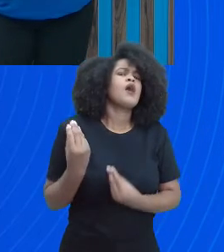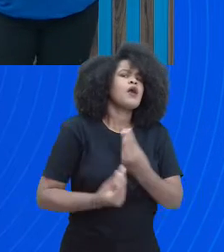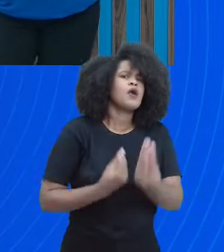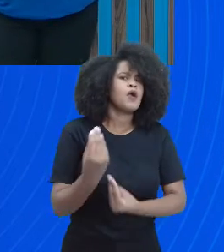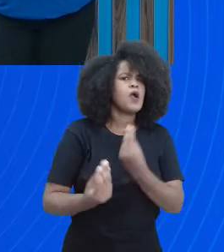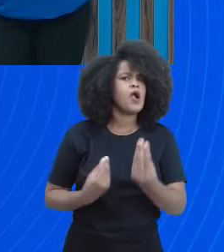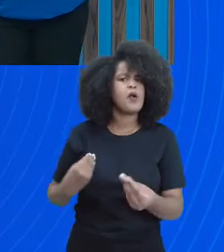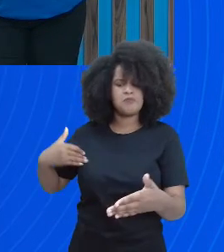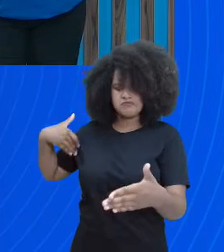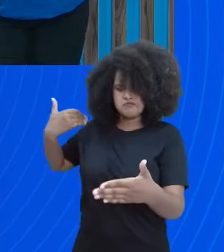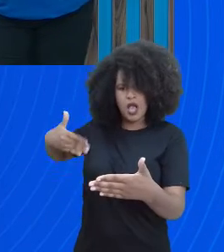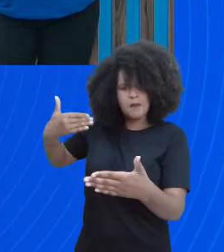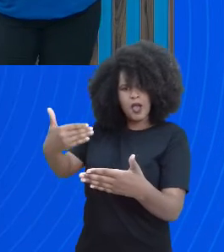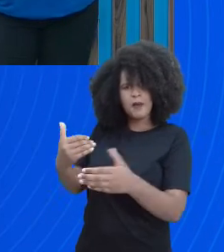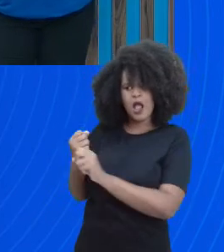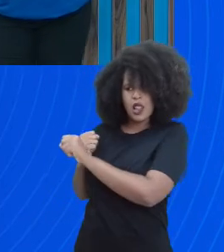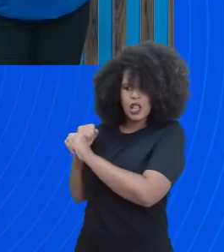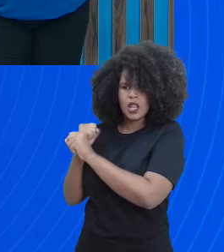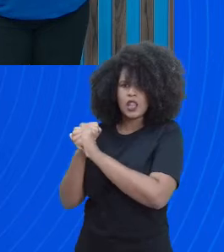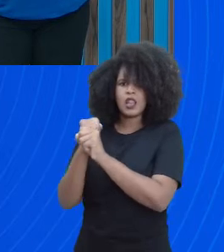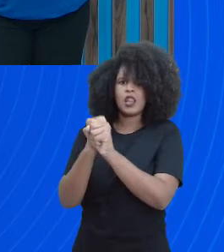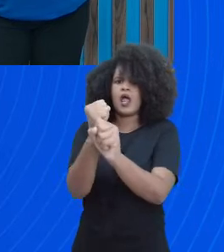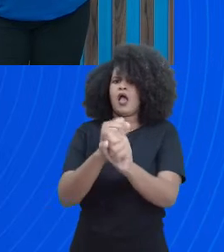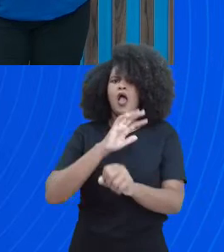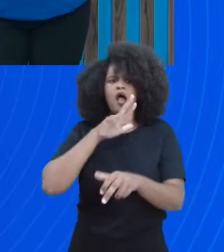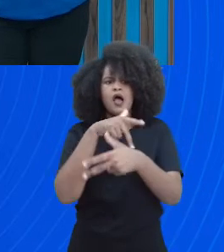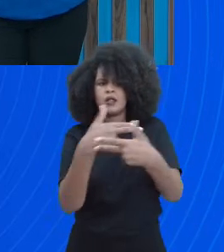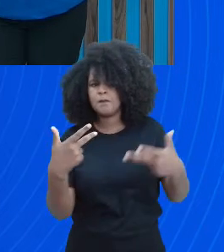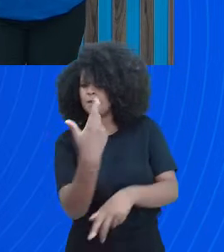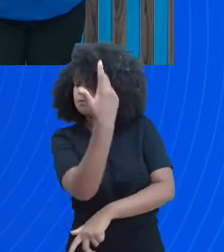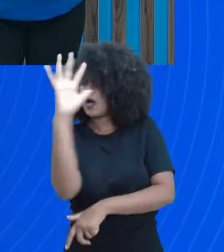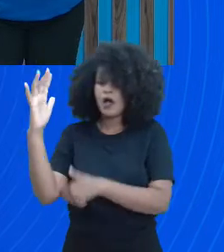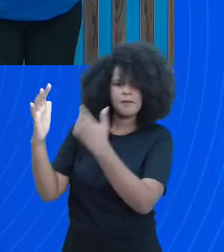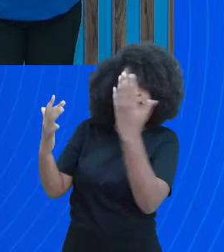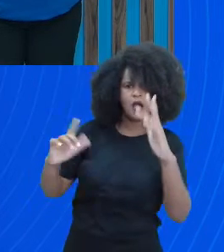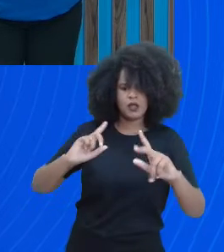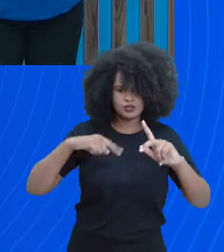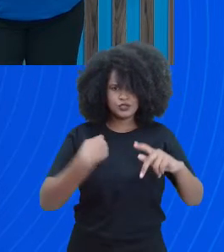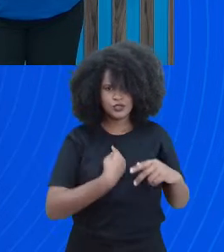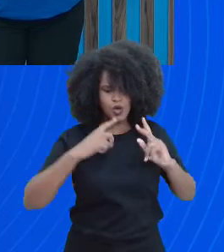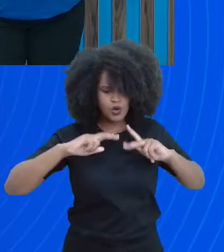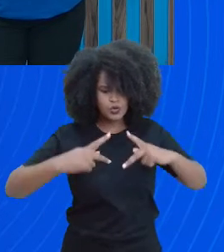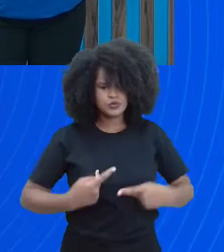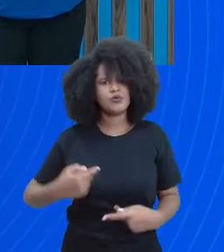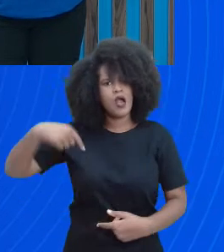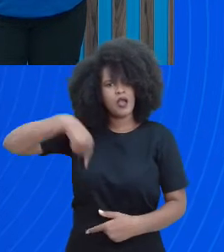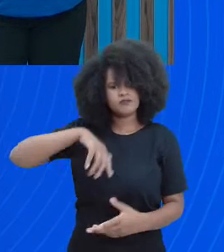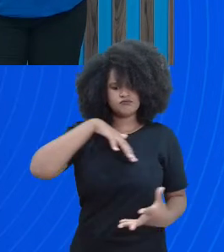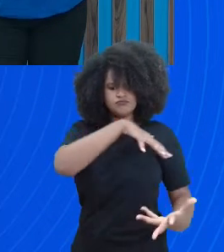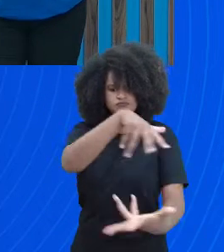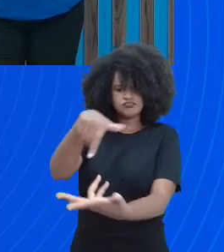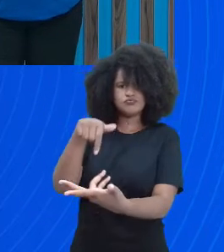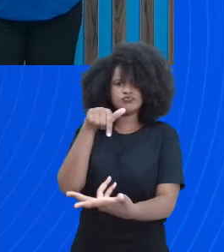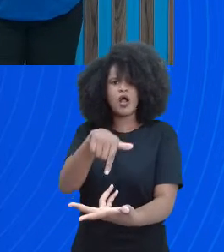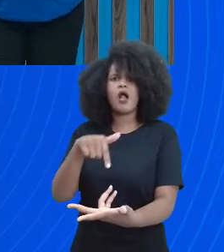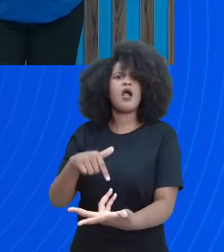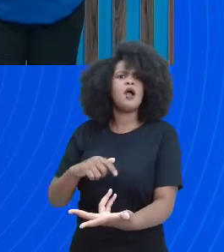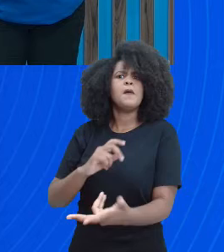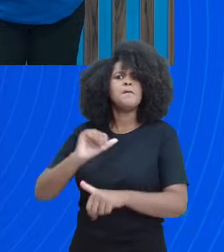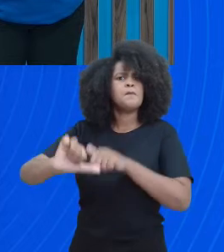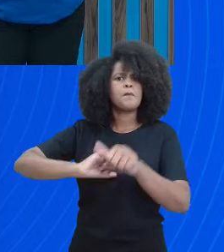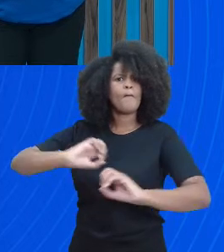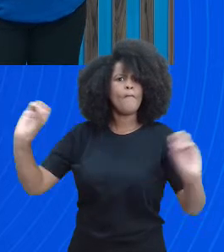Esse tempo todo que as espécies animais, vegetais e nós, seres humanos, estamos aqui, nunca vai haver